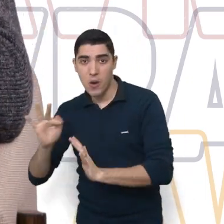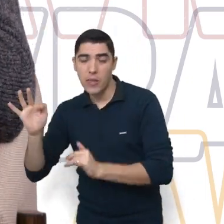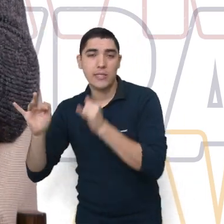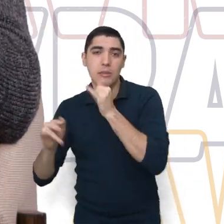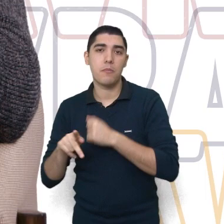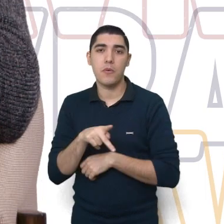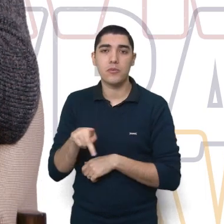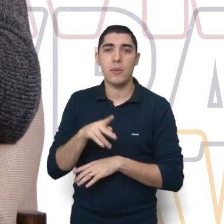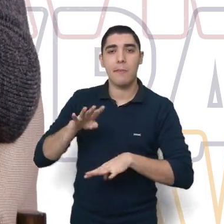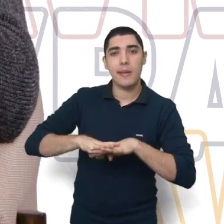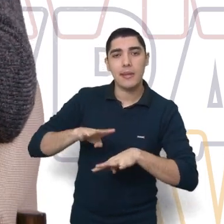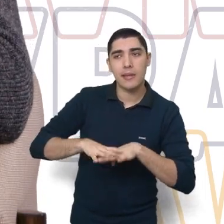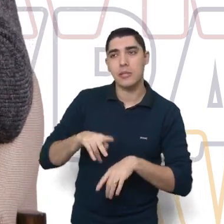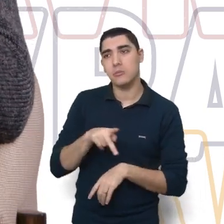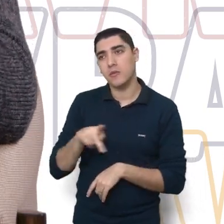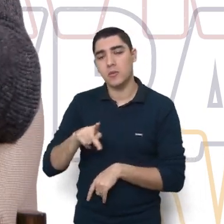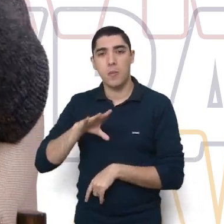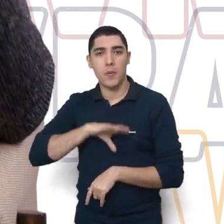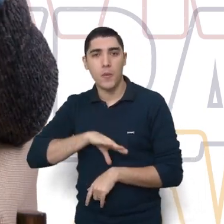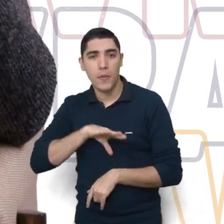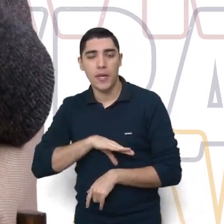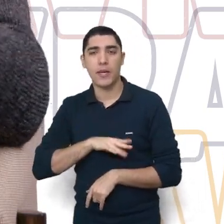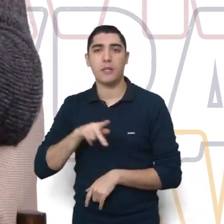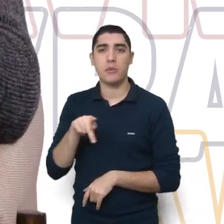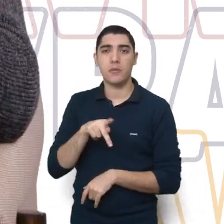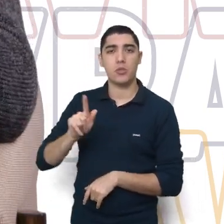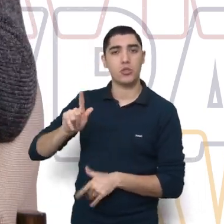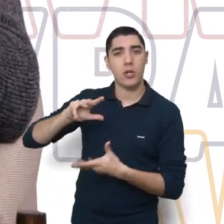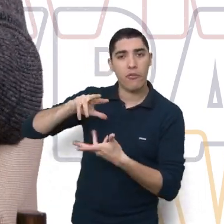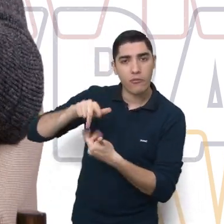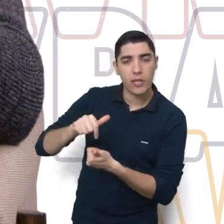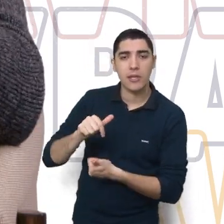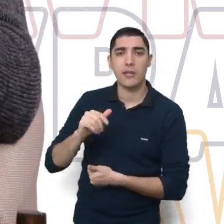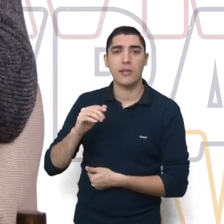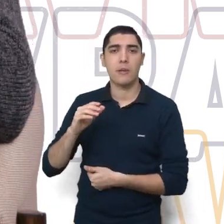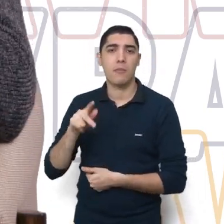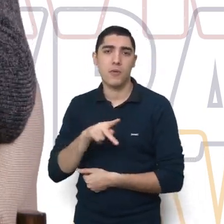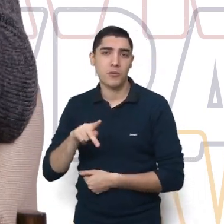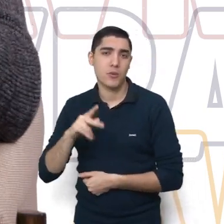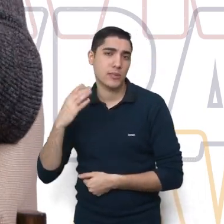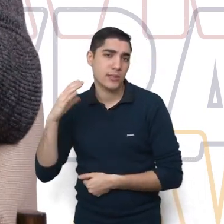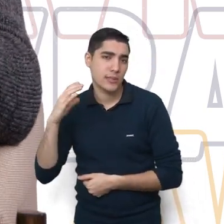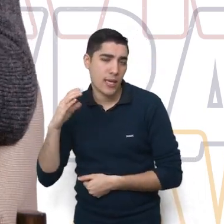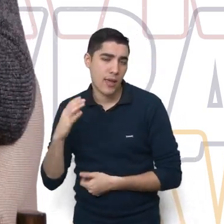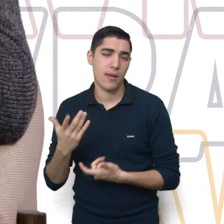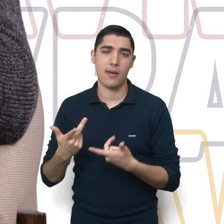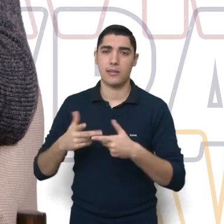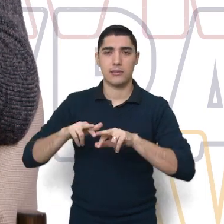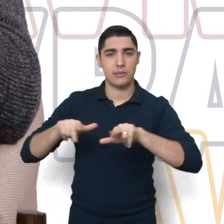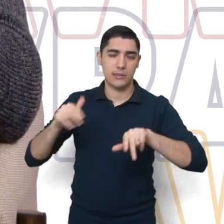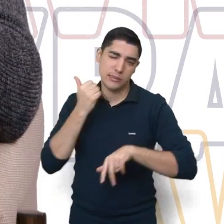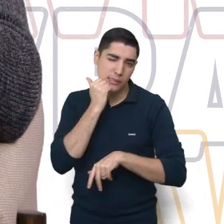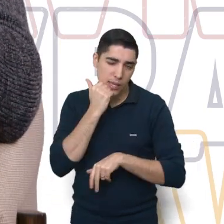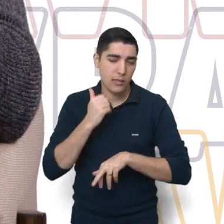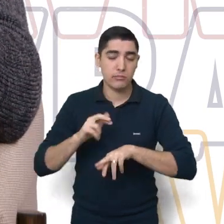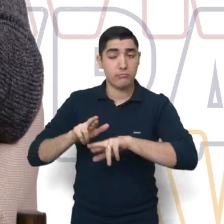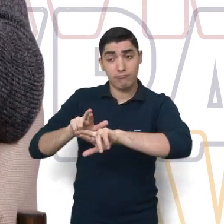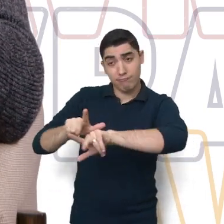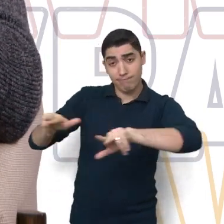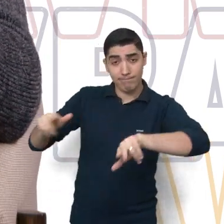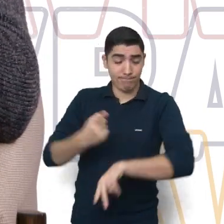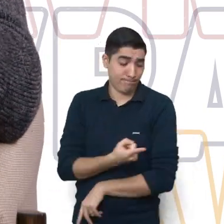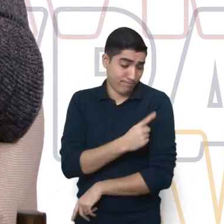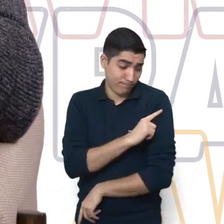português né de geografia de ciências isso Ensino Fundamental no ensino médio né